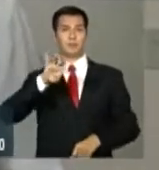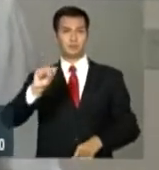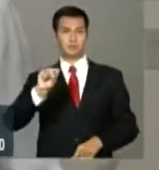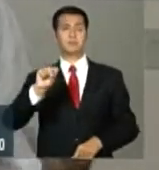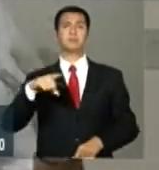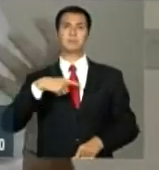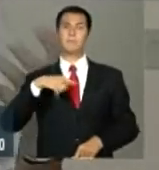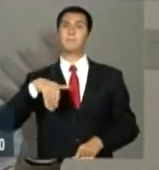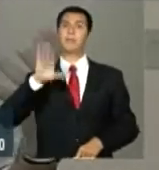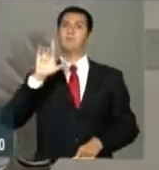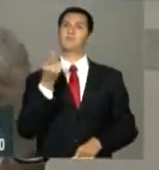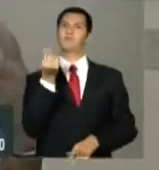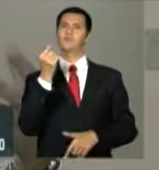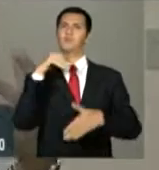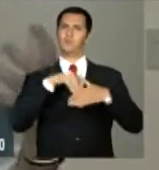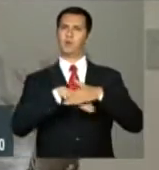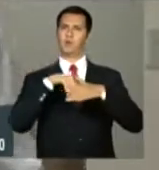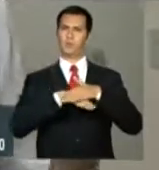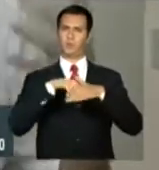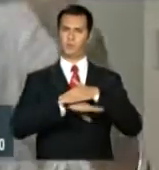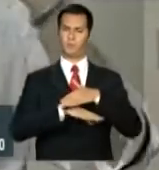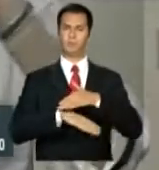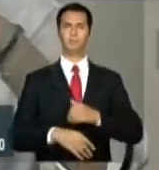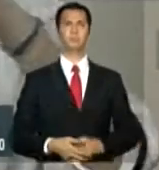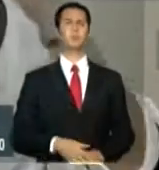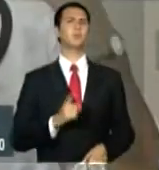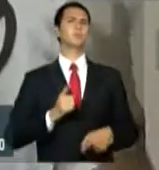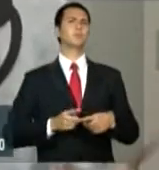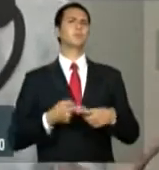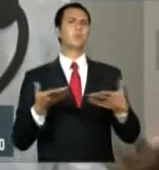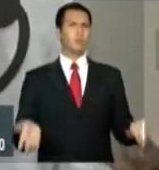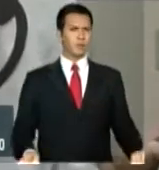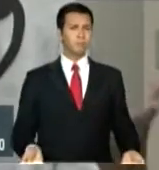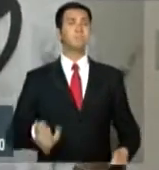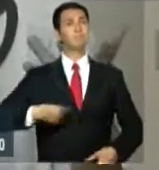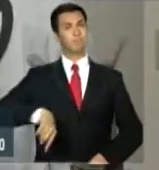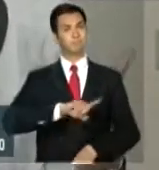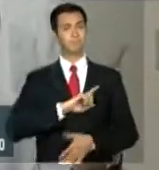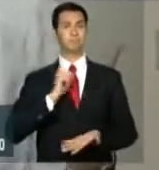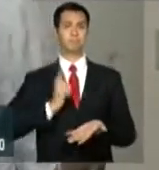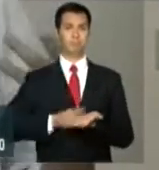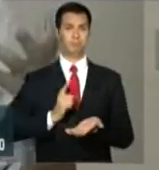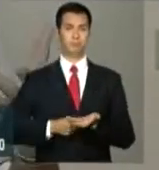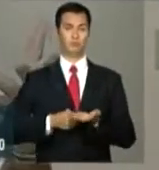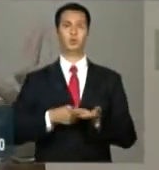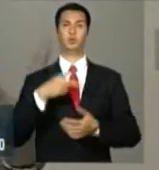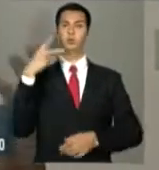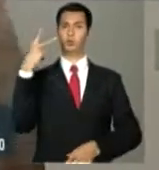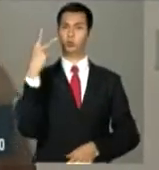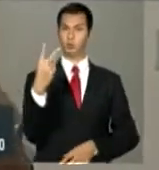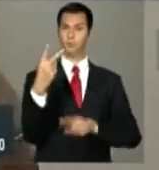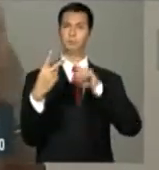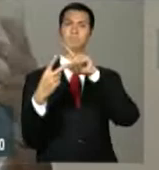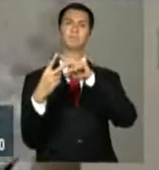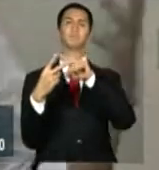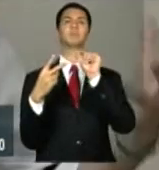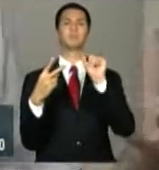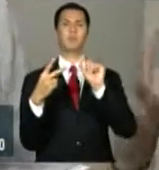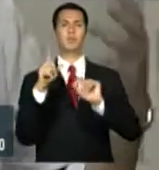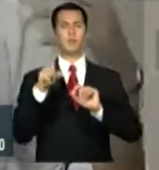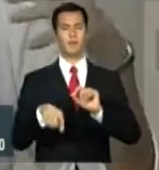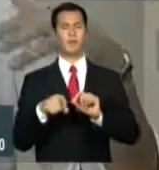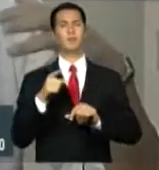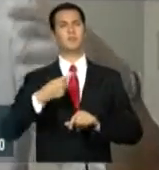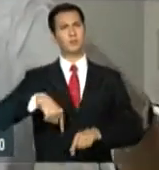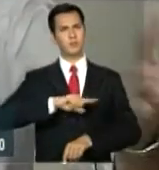Por que isso? Porque nós estamos combinando duas coisas. Nós estamos combinando uma prática que